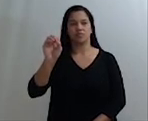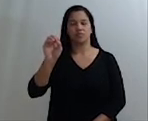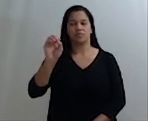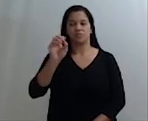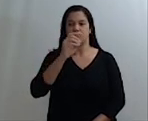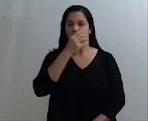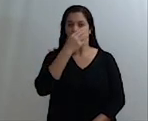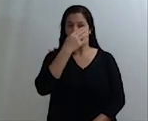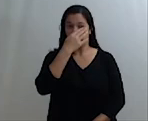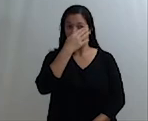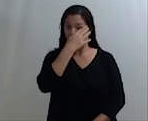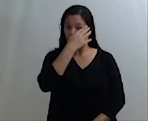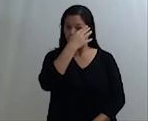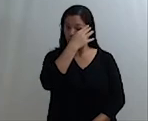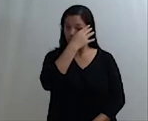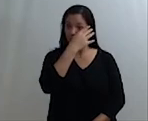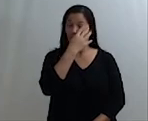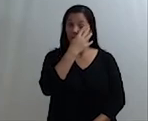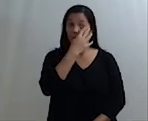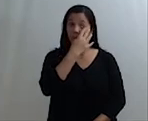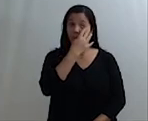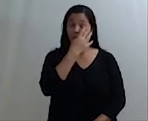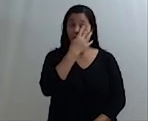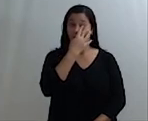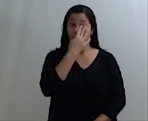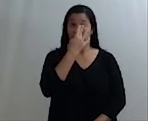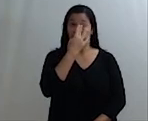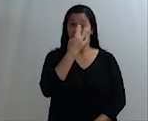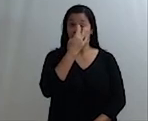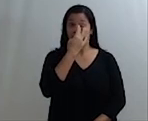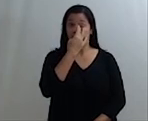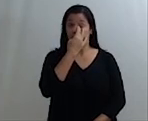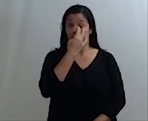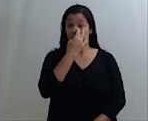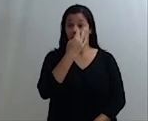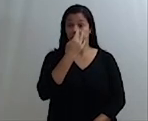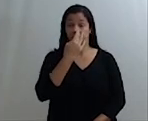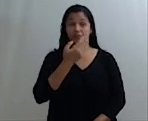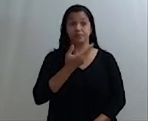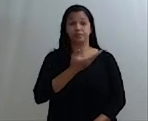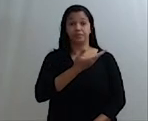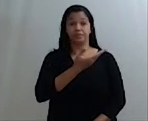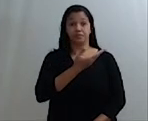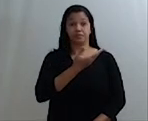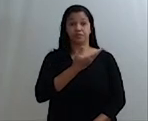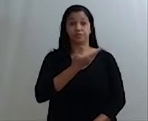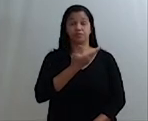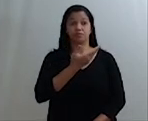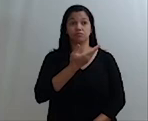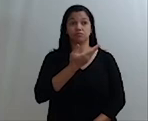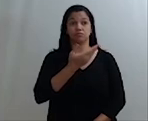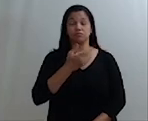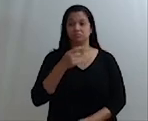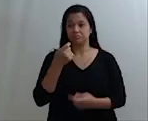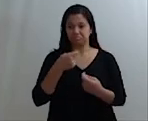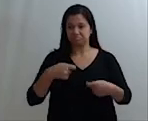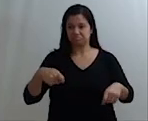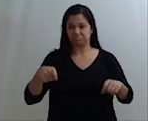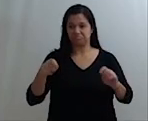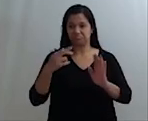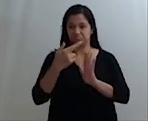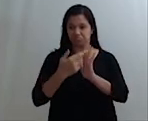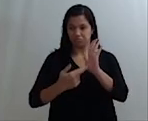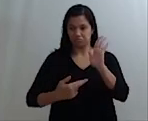Martinho Dr Tiago pois não excelência V excelência dispensa a leitura do relatório dispenso